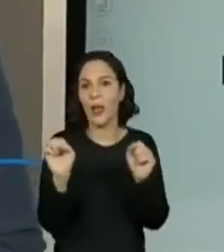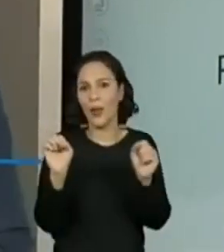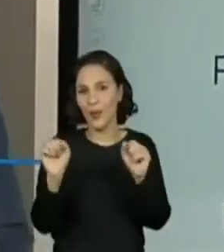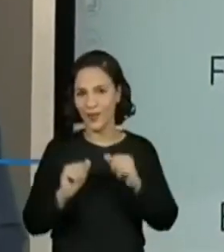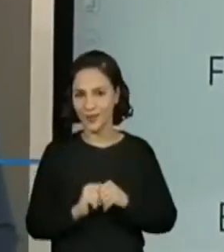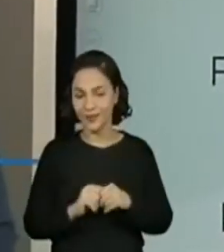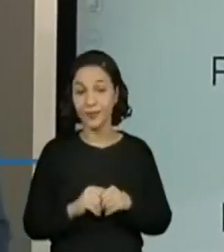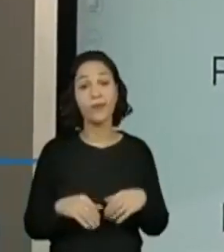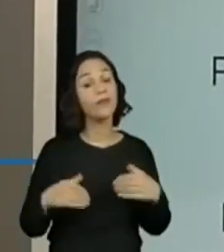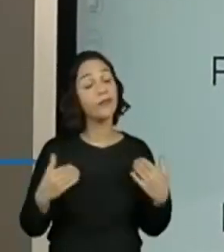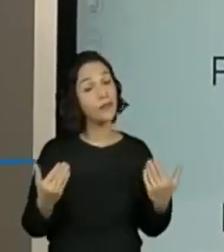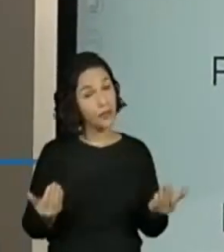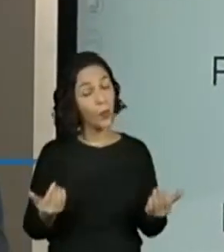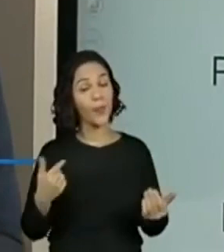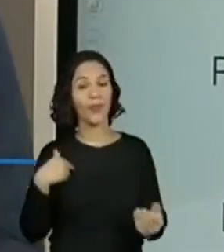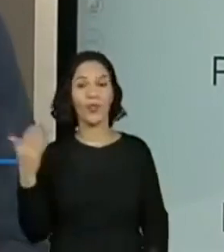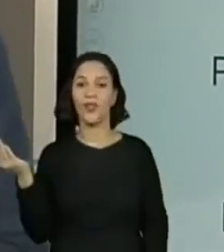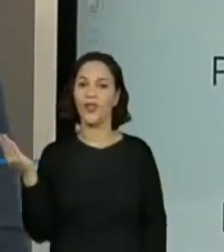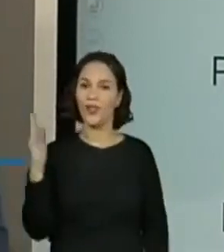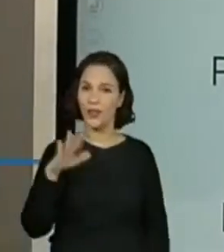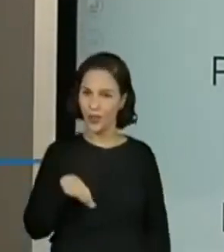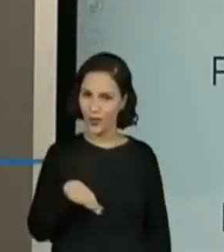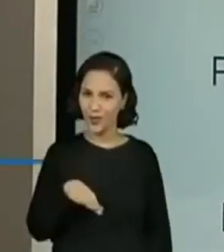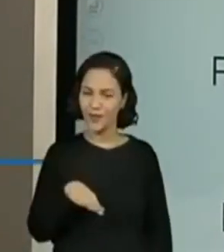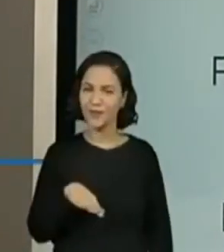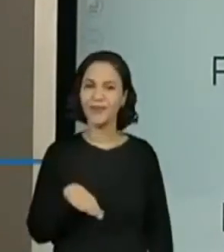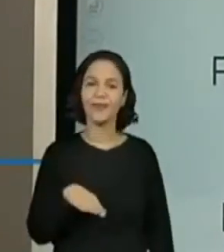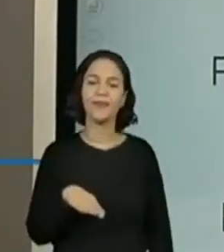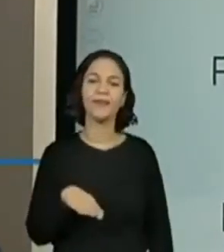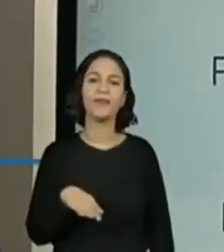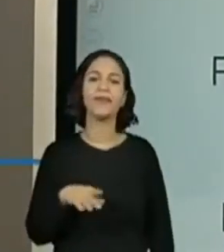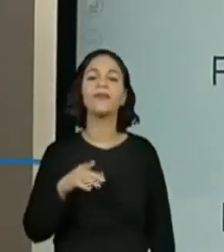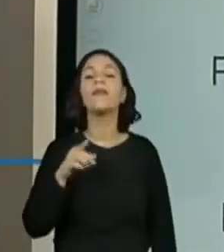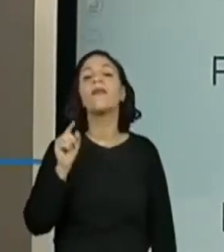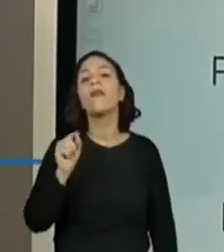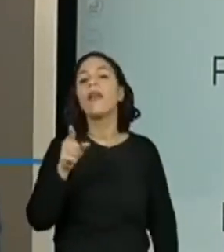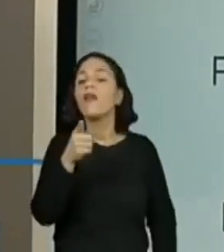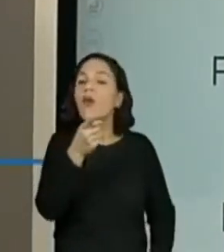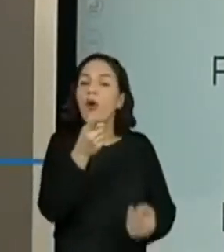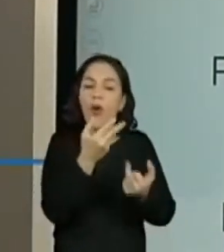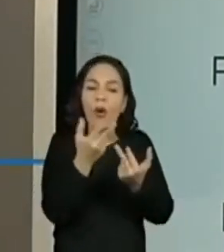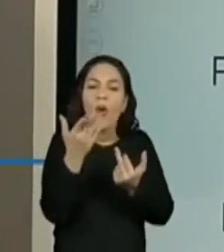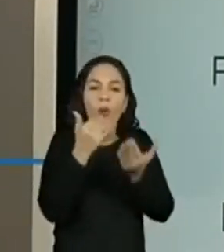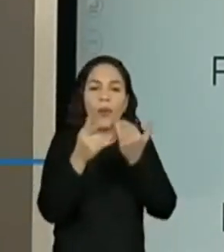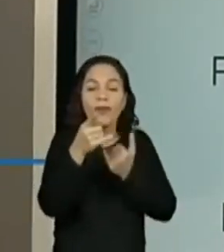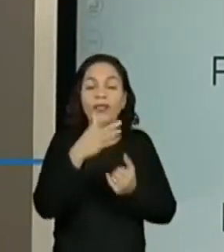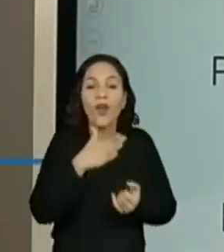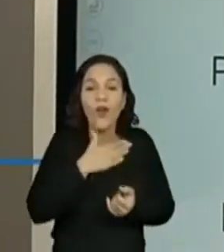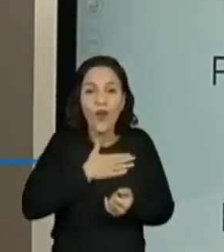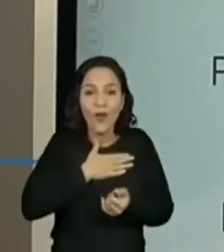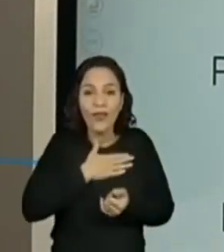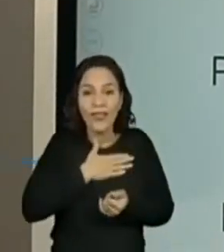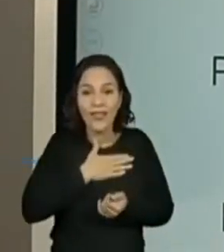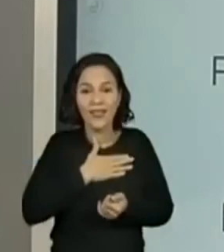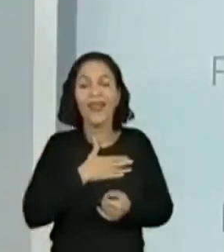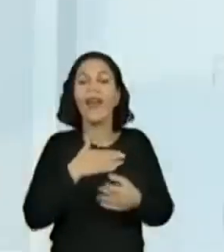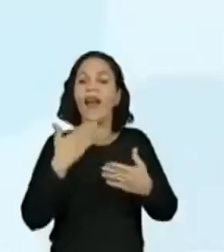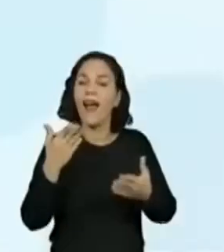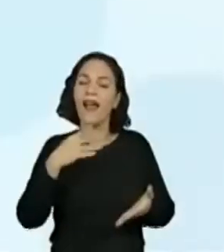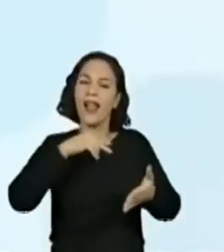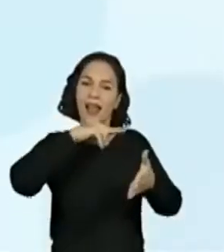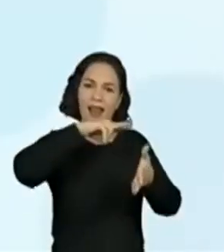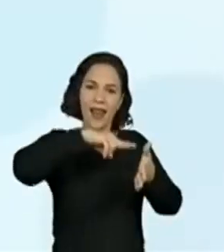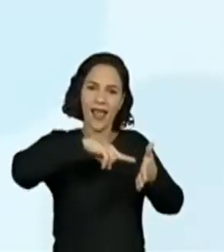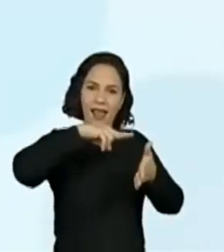Então, a Pro trouxe aí algumas das comidinhas que vocês gostam, para que a gente